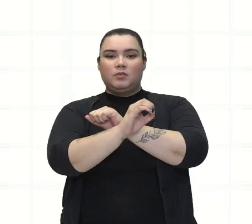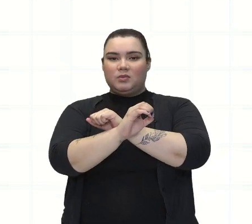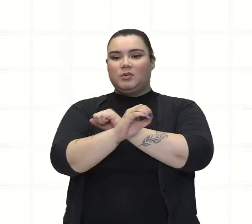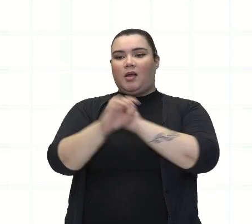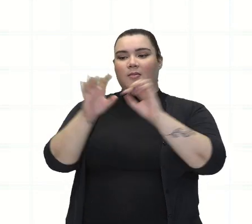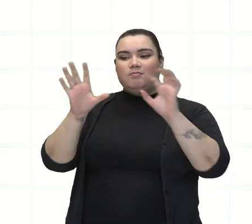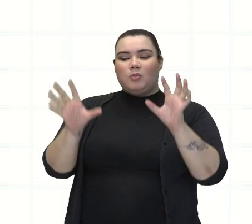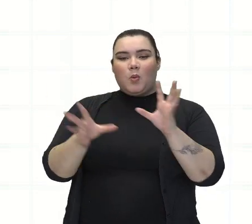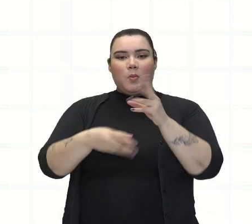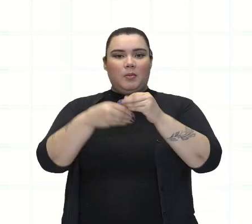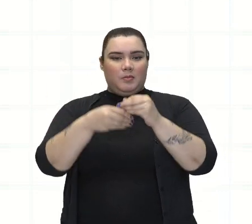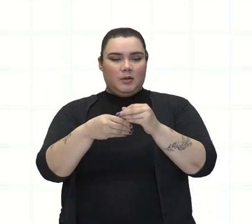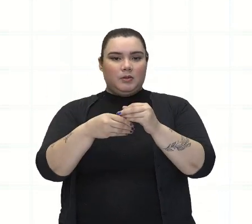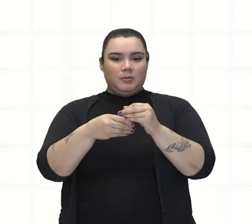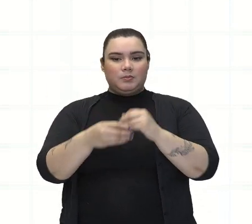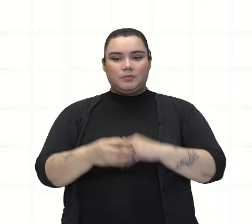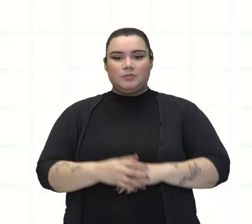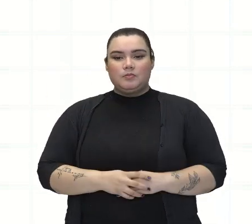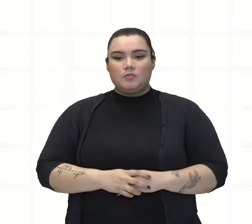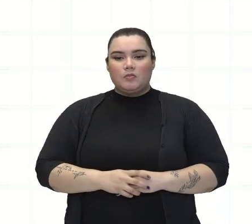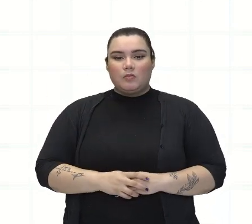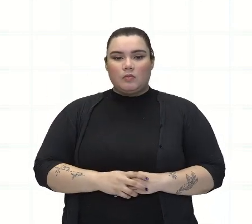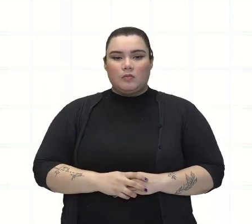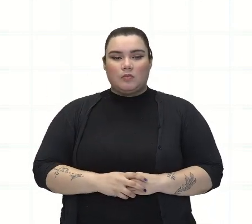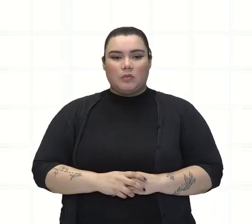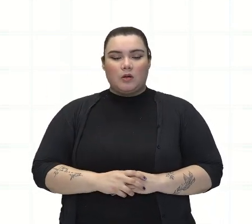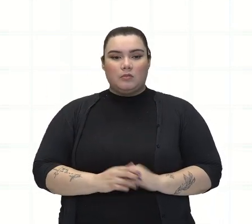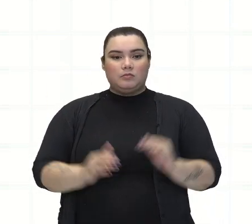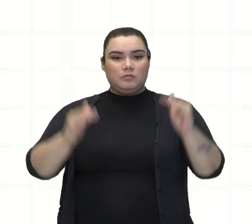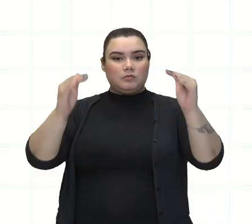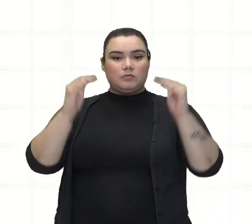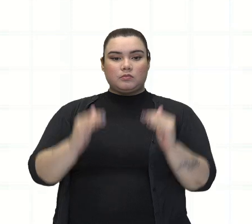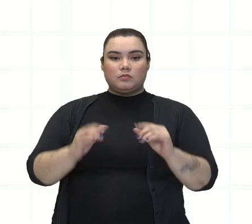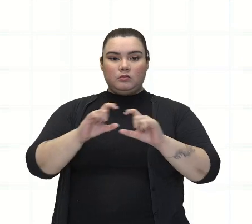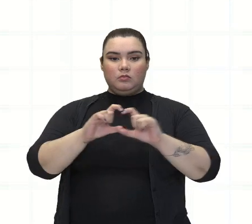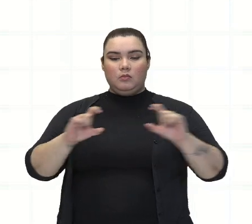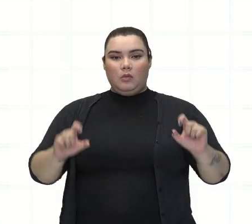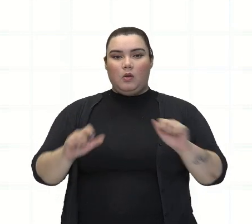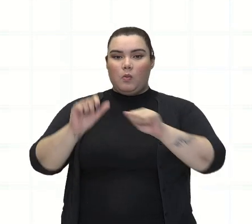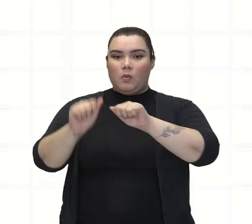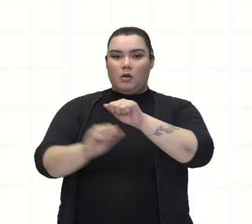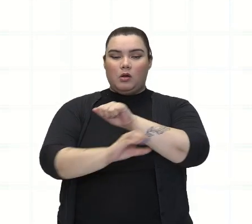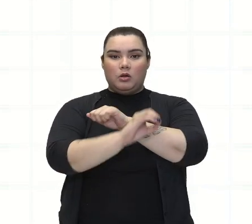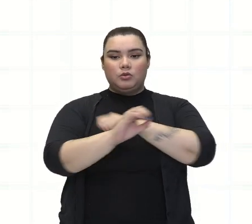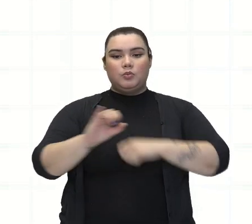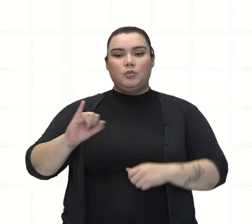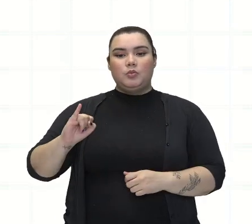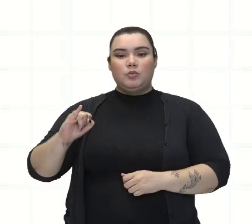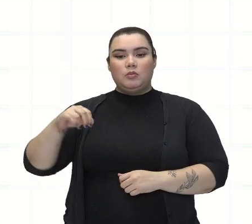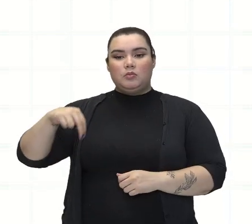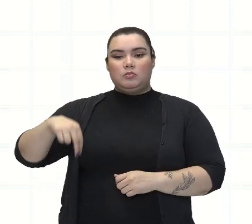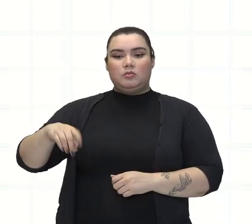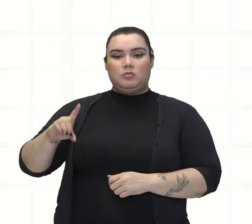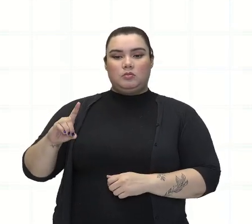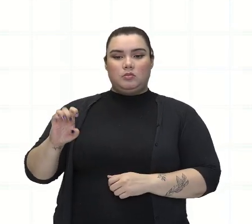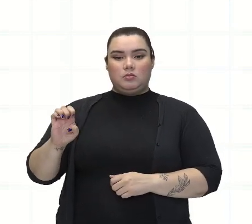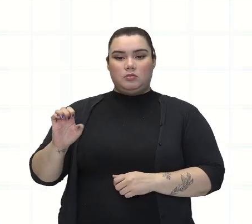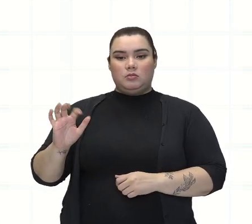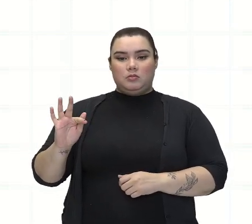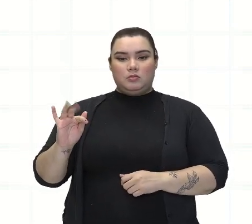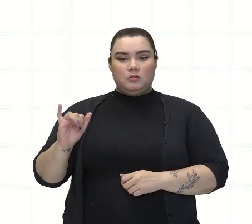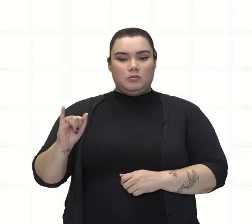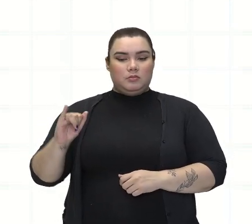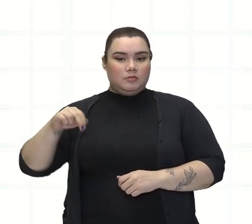definição. E aqui, os artigos indefinidos. No singular,